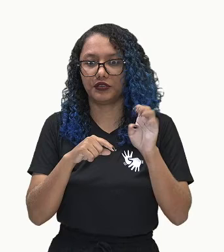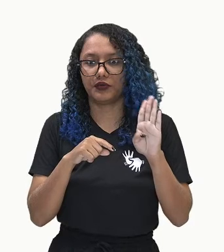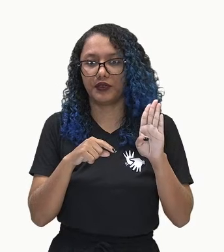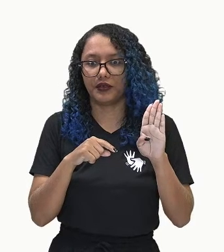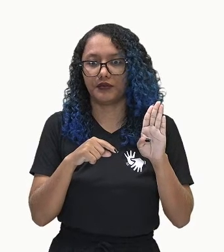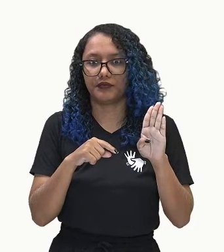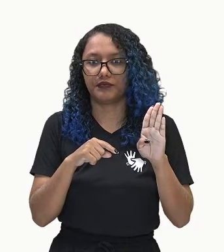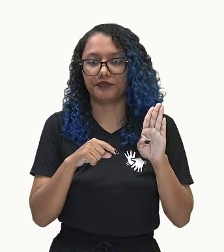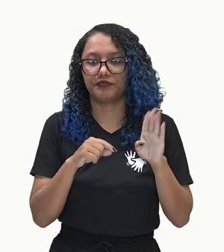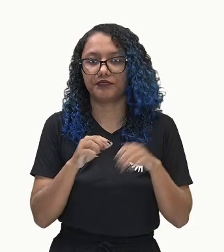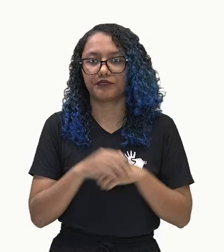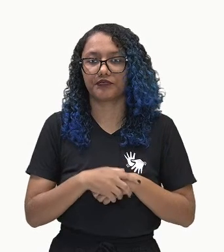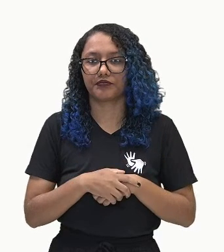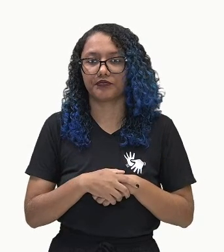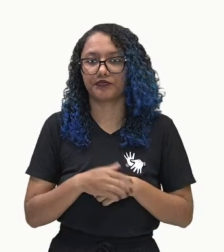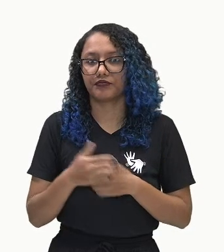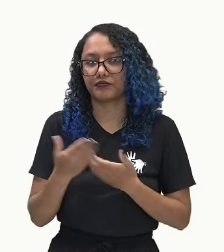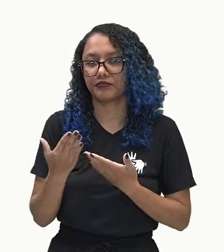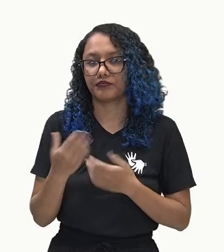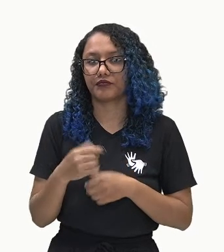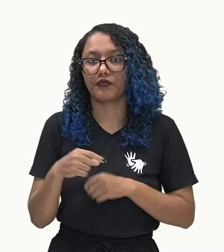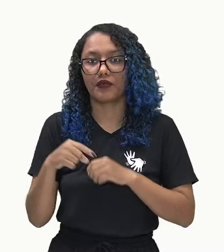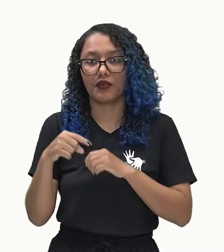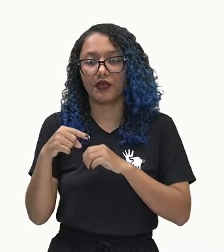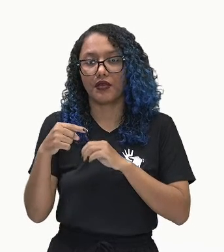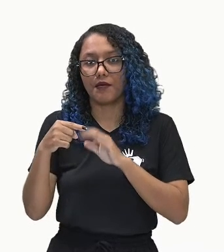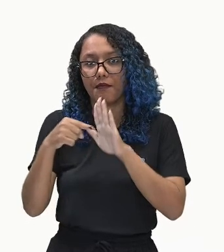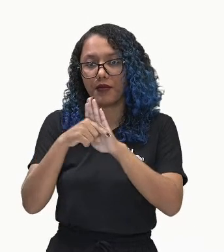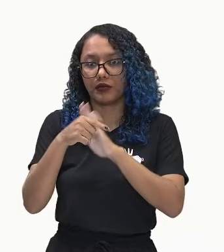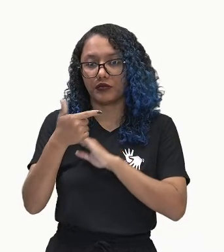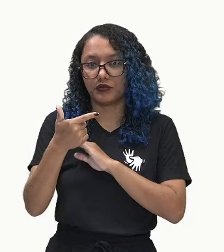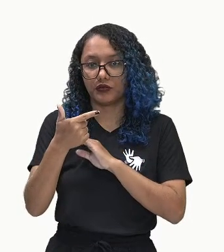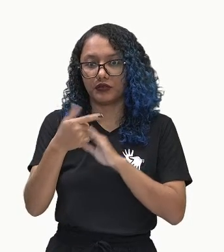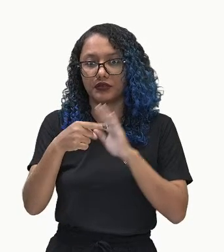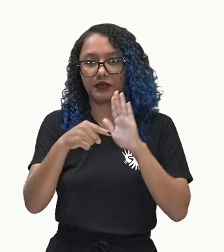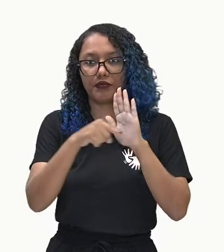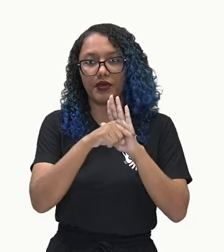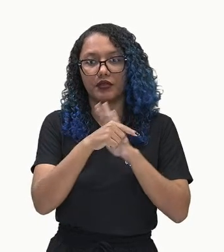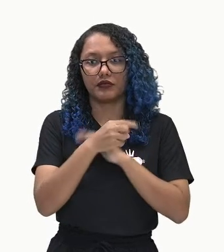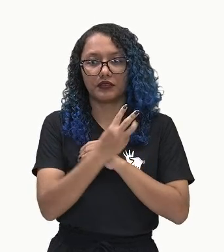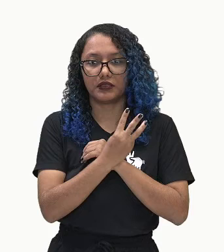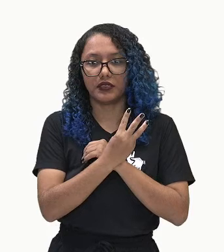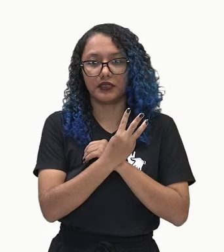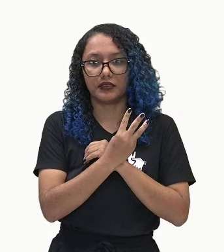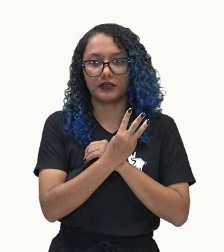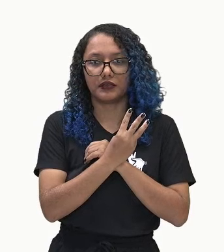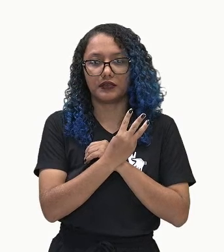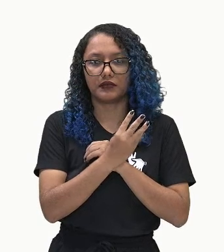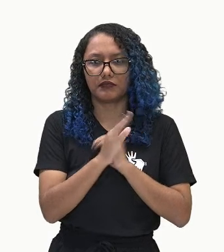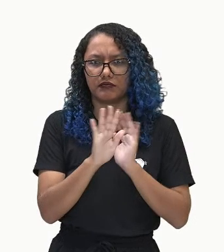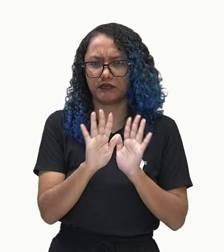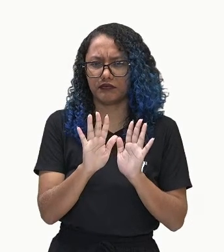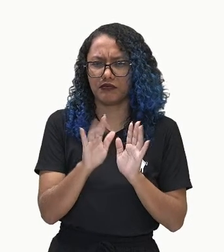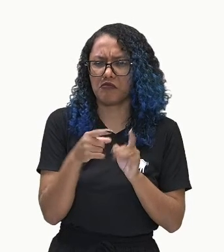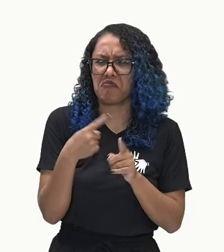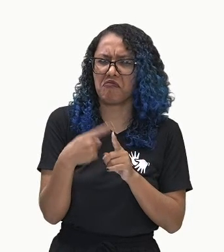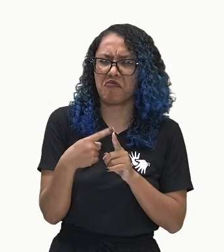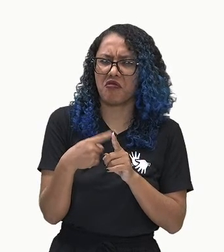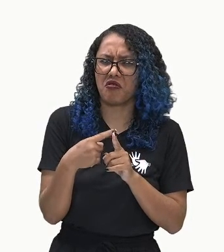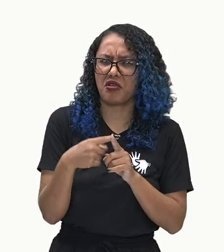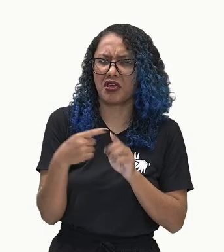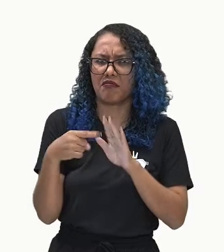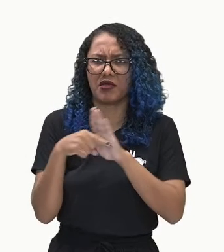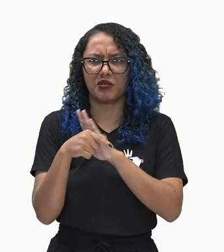nesse caso nós teremos menos 2 menos 3. Opa! Por que menos